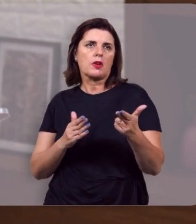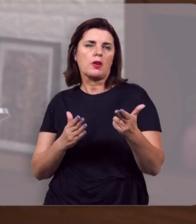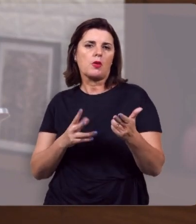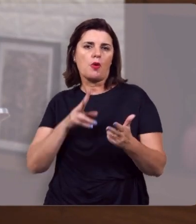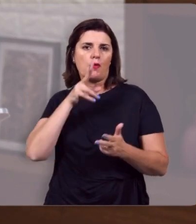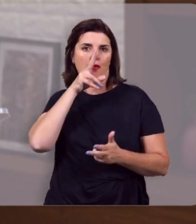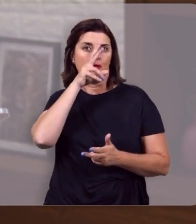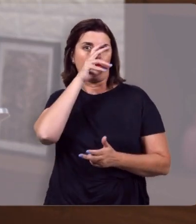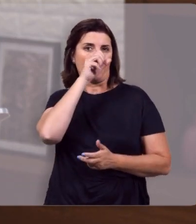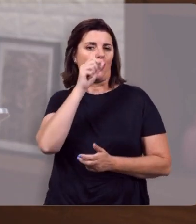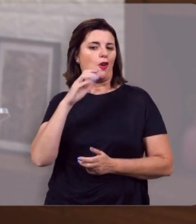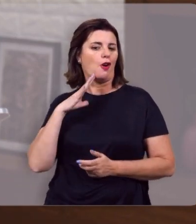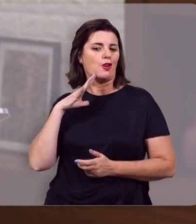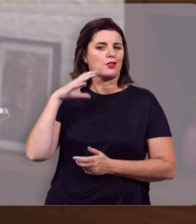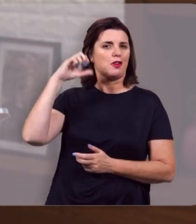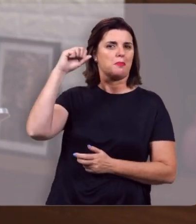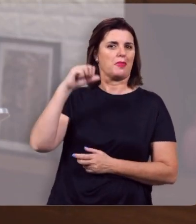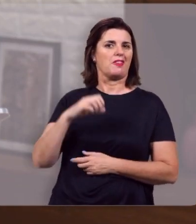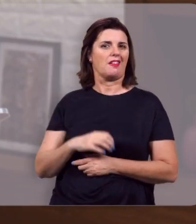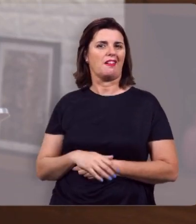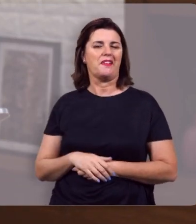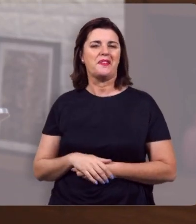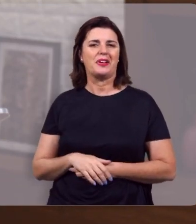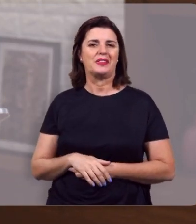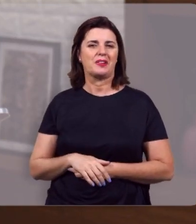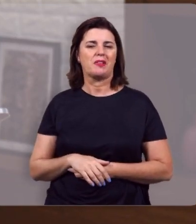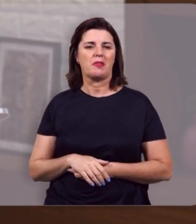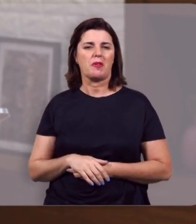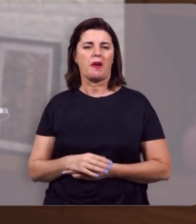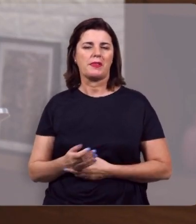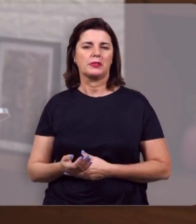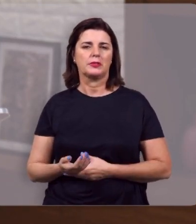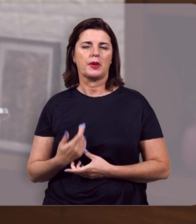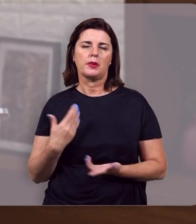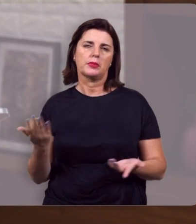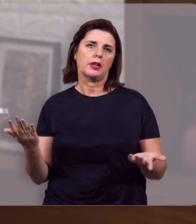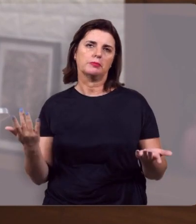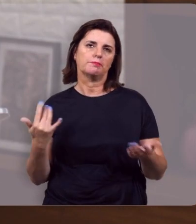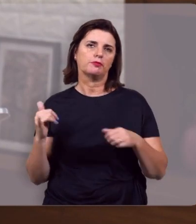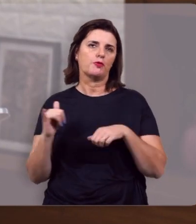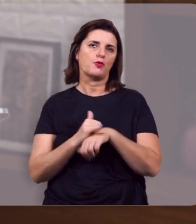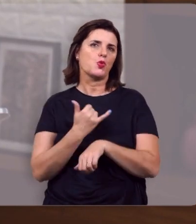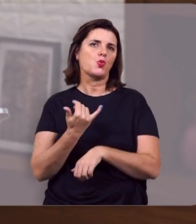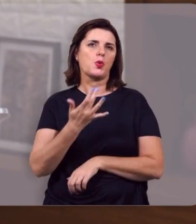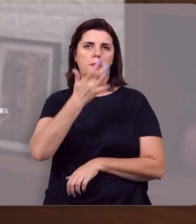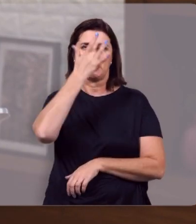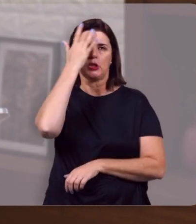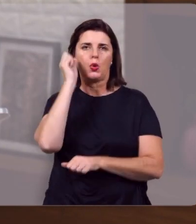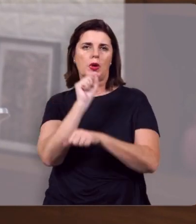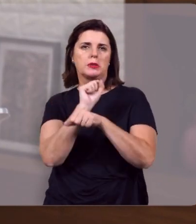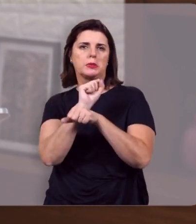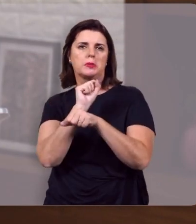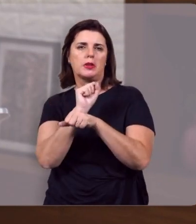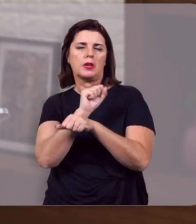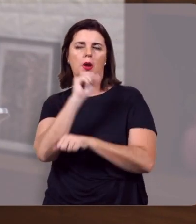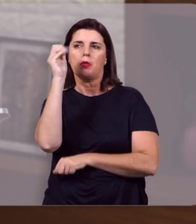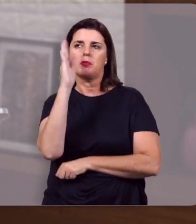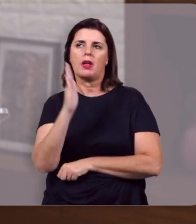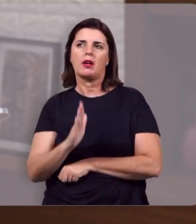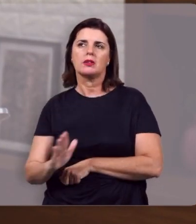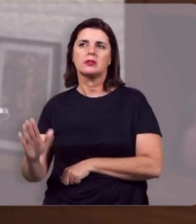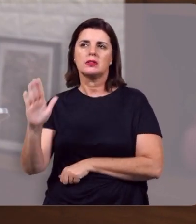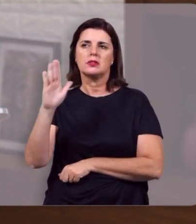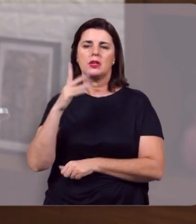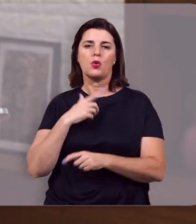como forte candidato a sagrar-se campeão do mundo. Para não frustrar a expectativa, o